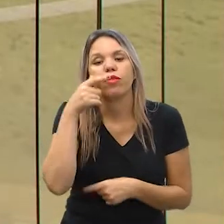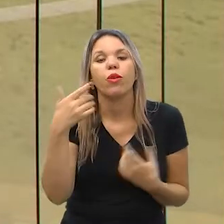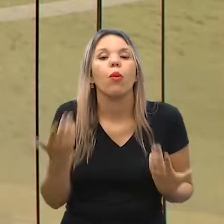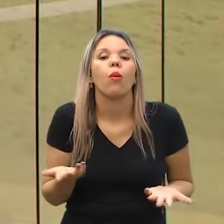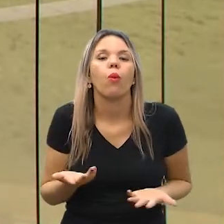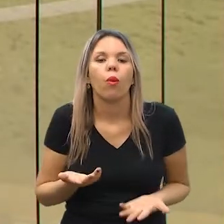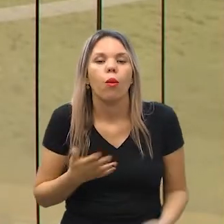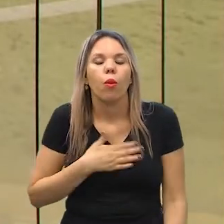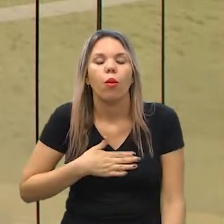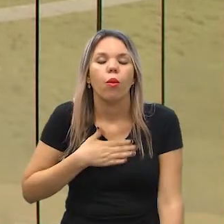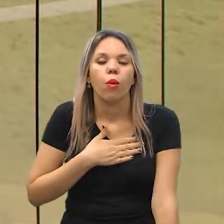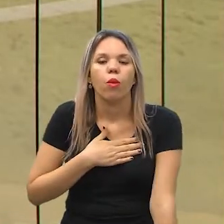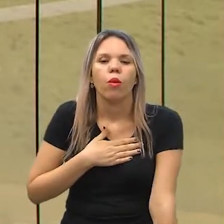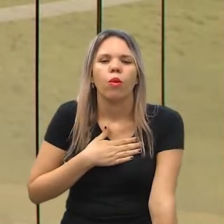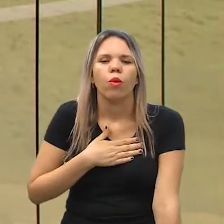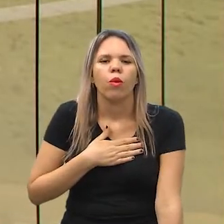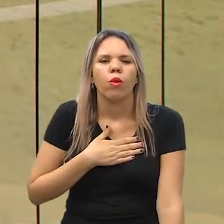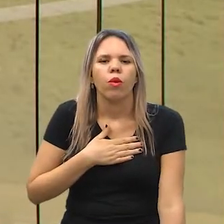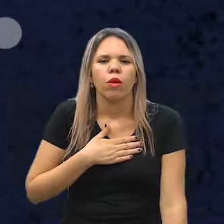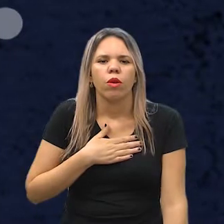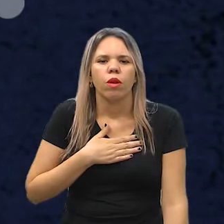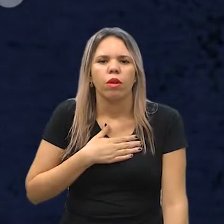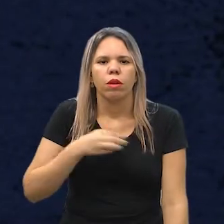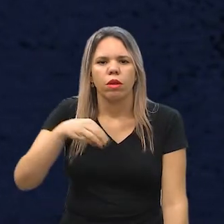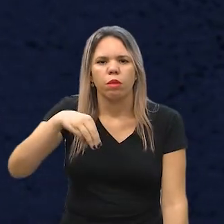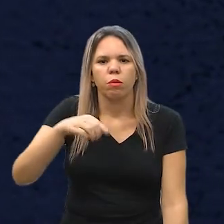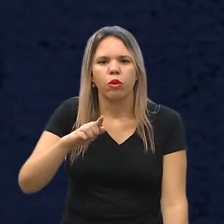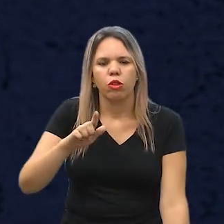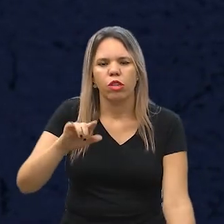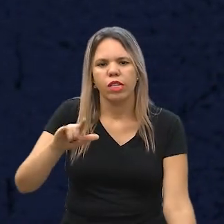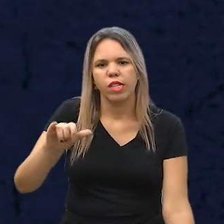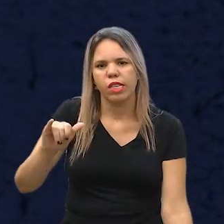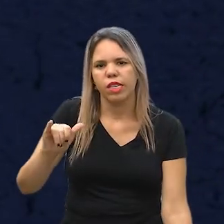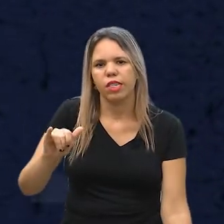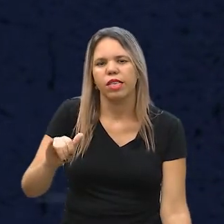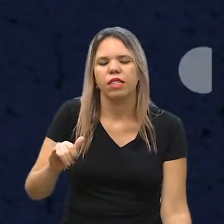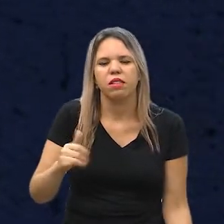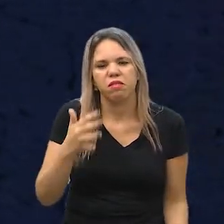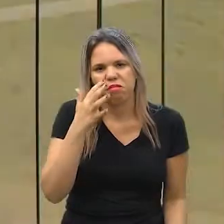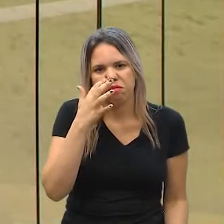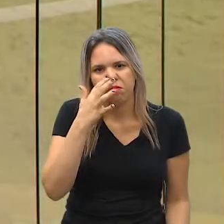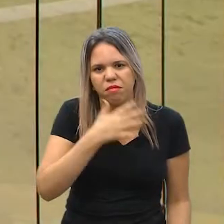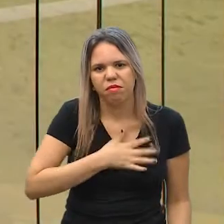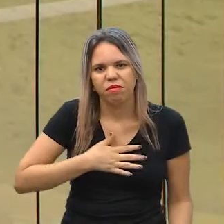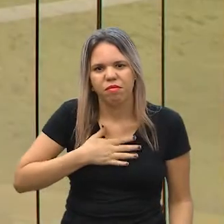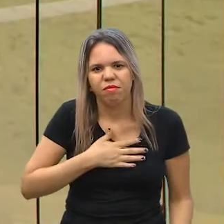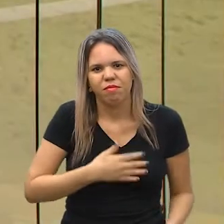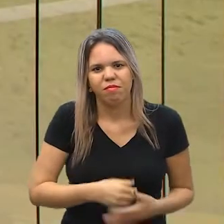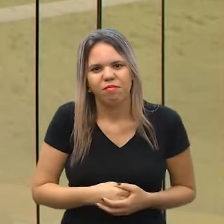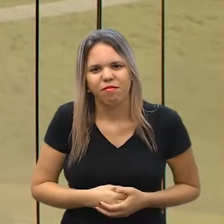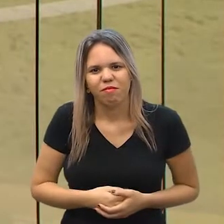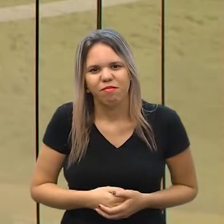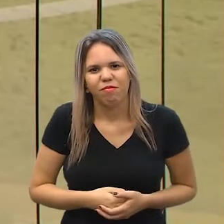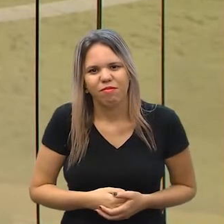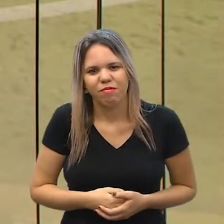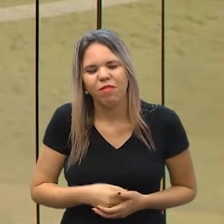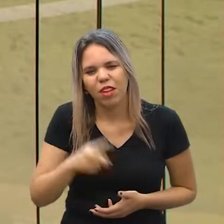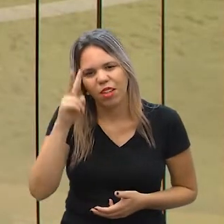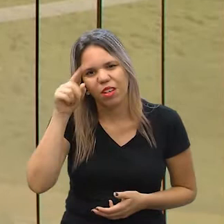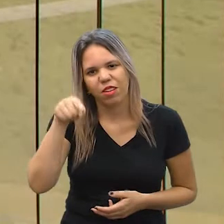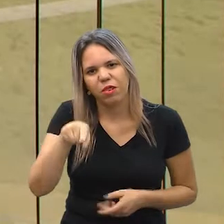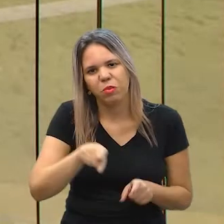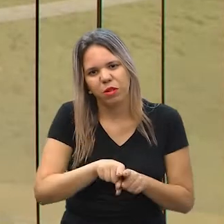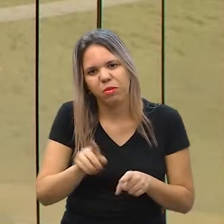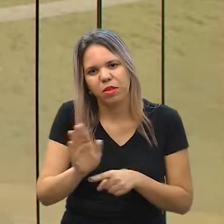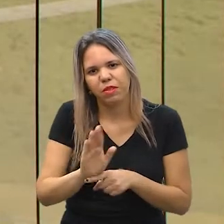assistiu? O melhor filme que eu já assisti foi Mowgli. Por incrível que pareça. Eu lembro de assistir